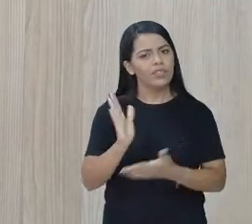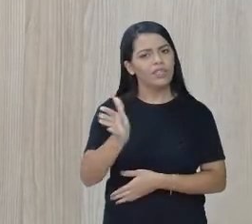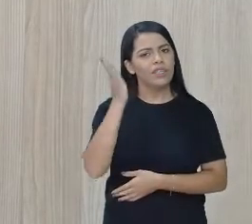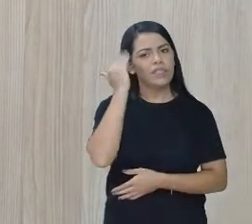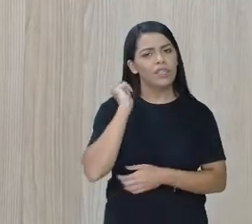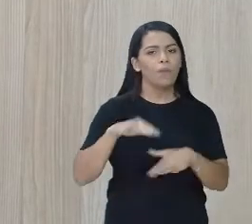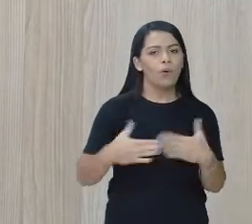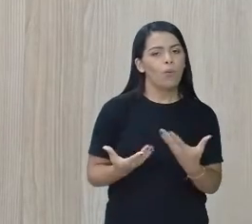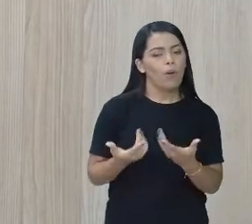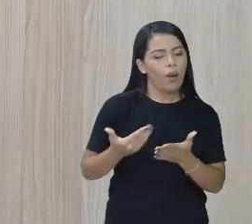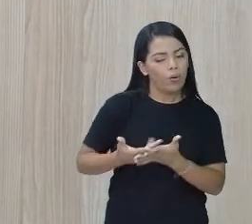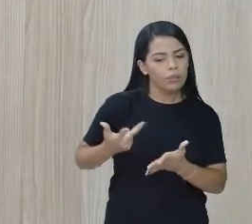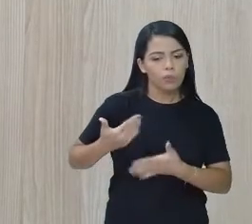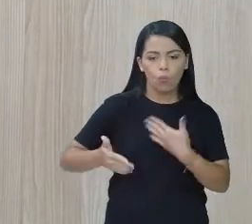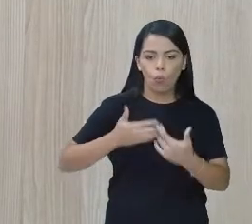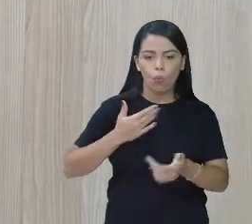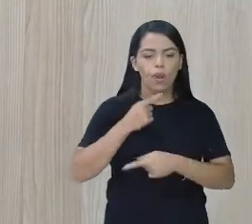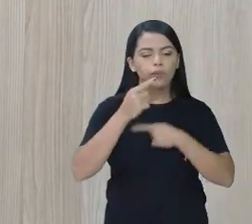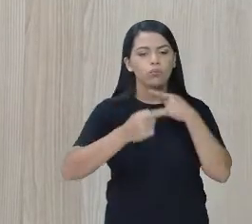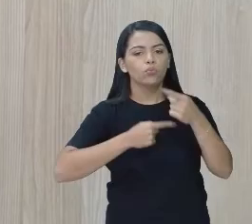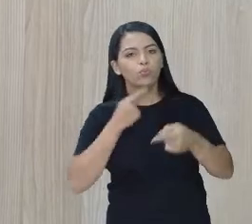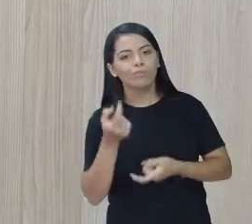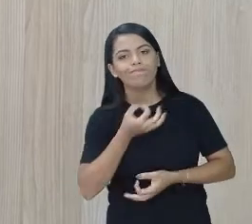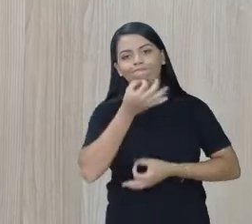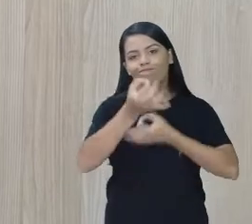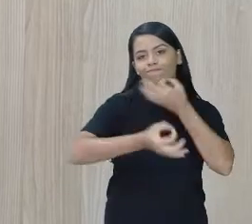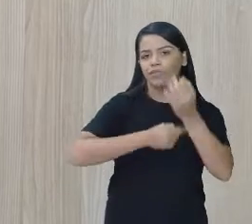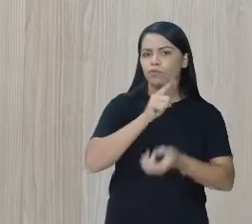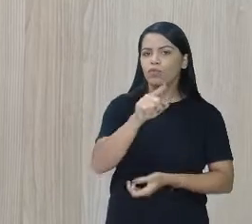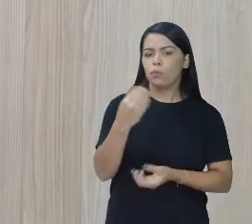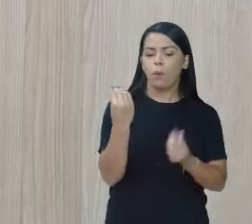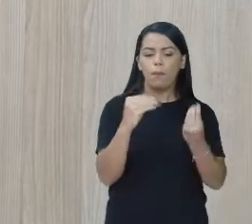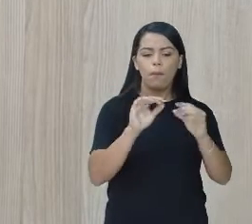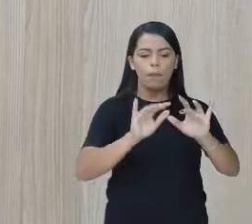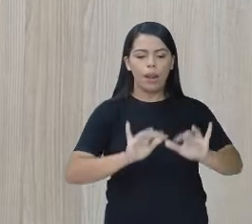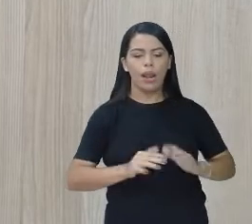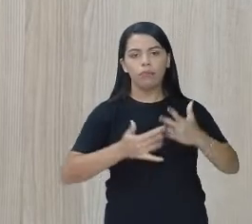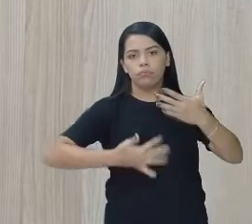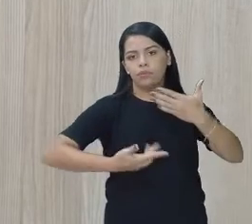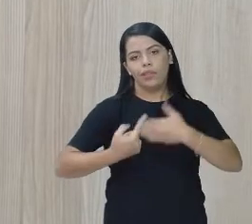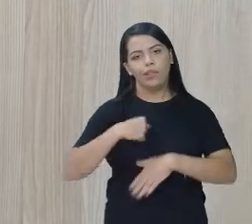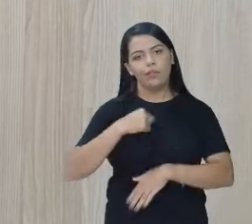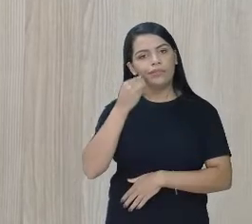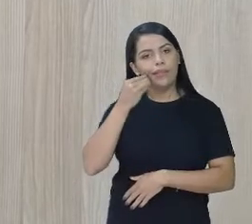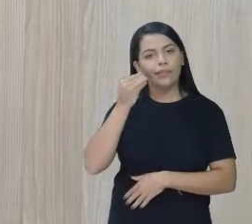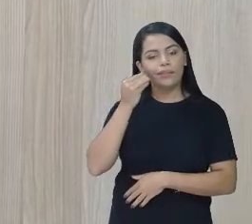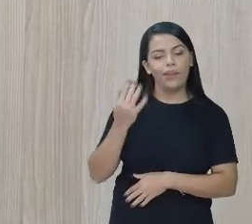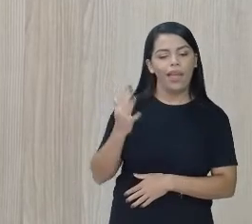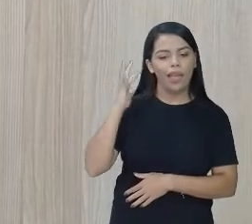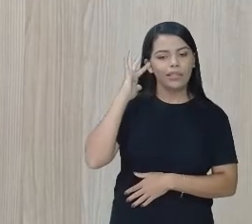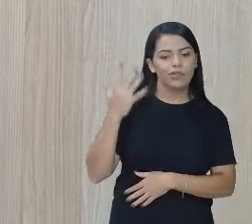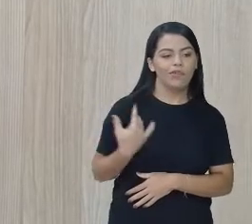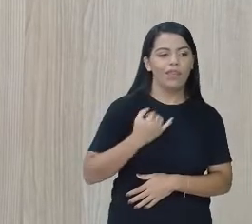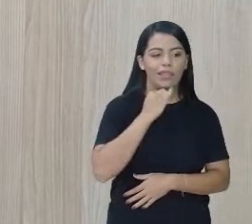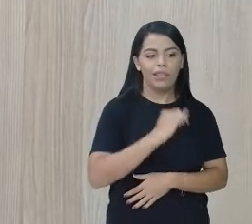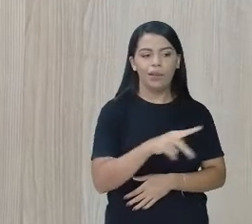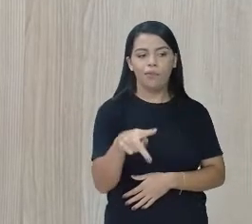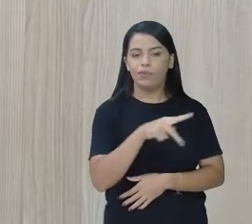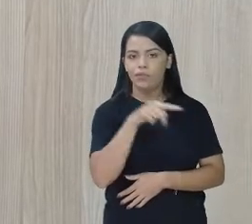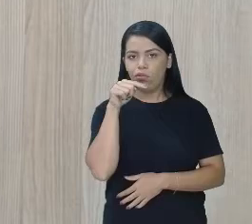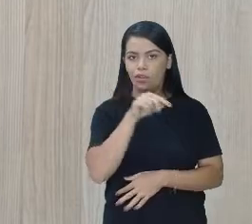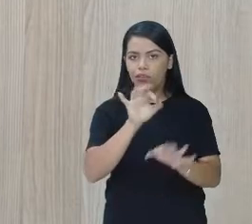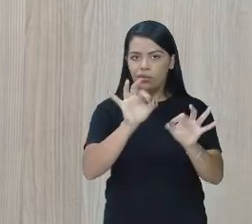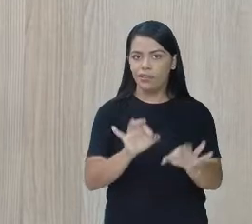Qualquer dúvida, qualquer comentário, joguem aqui no chat que eu tento resolver e passo para a professora Viviane, tá